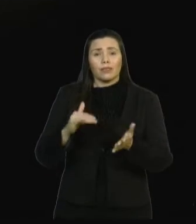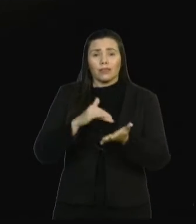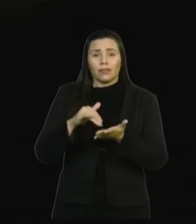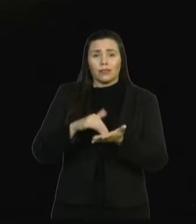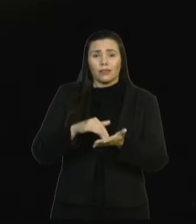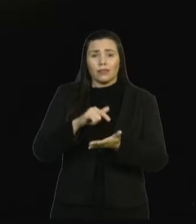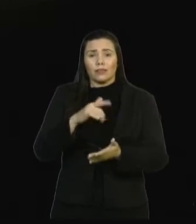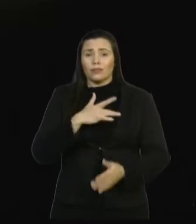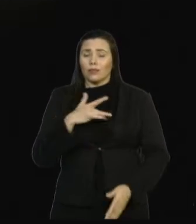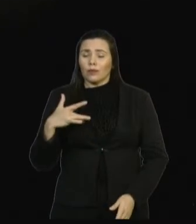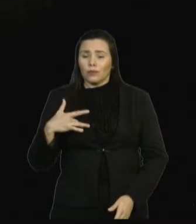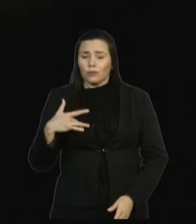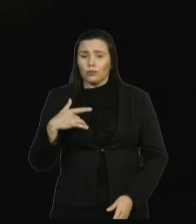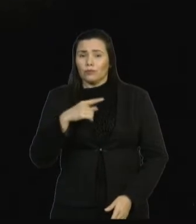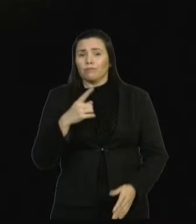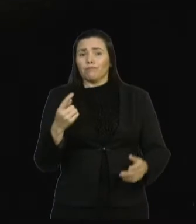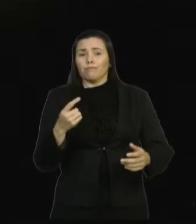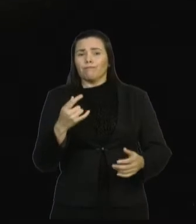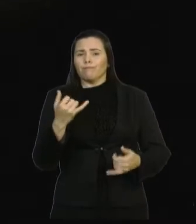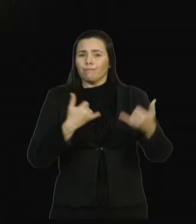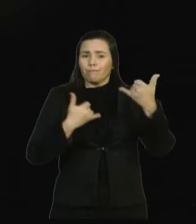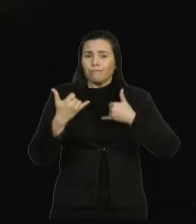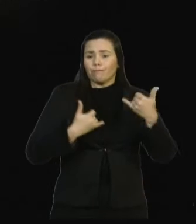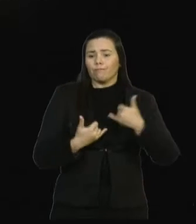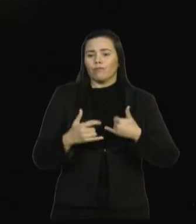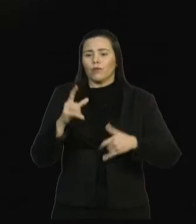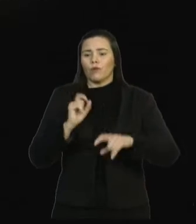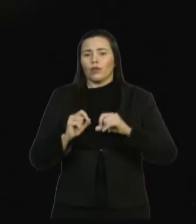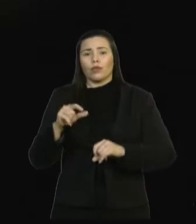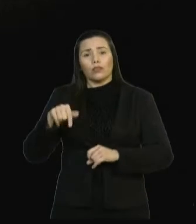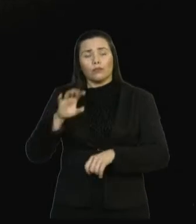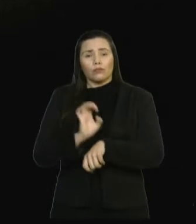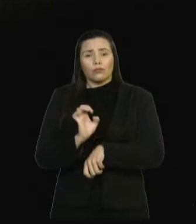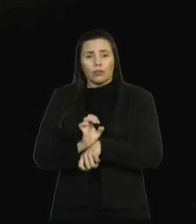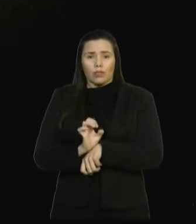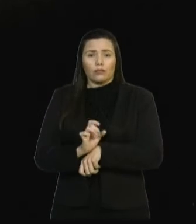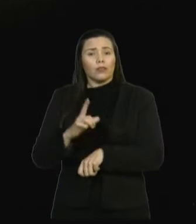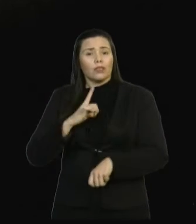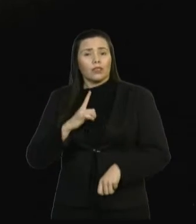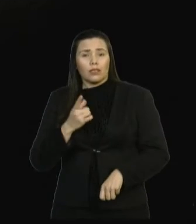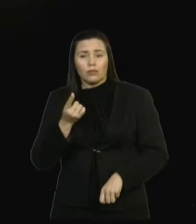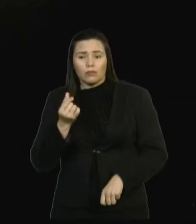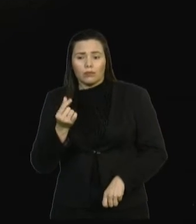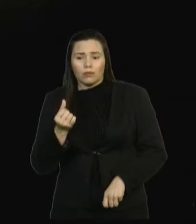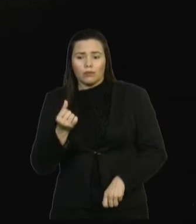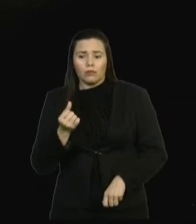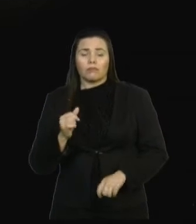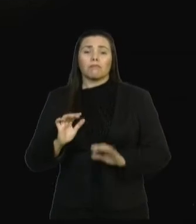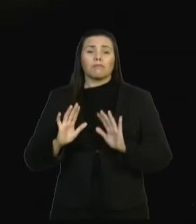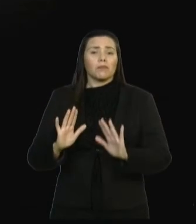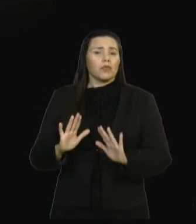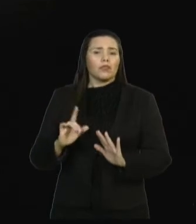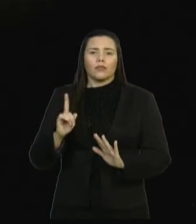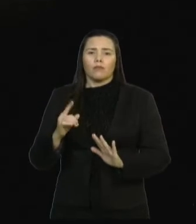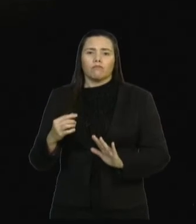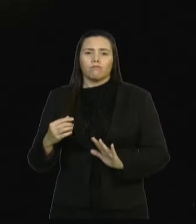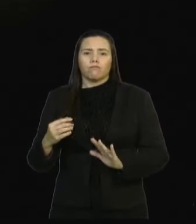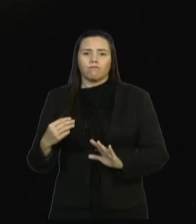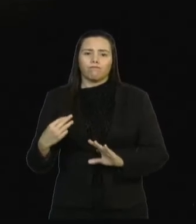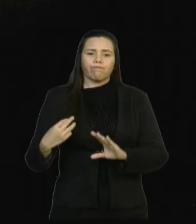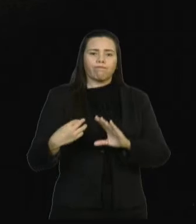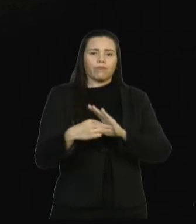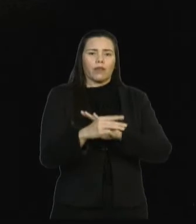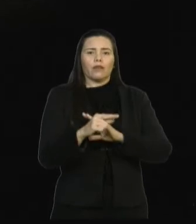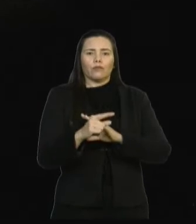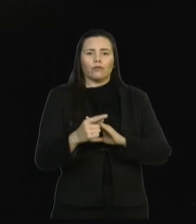Lula tenha me dito que o Estado tem dinheiro, mas que não repassa o dinheiro pela inadimplência